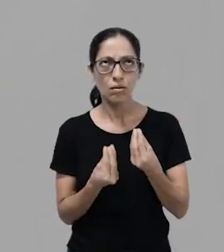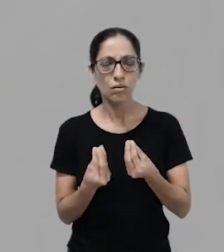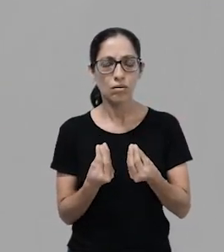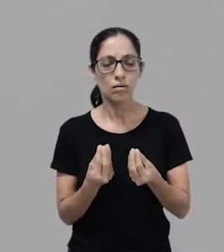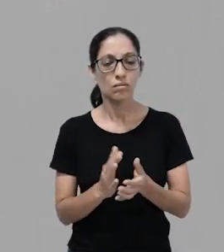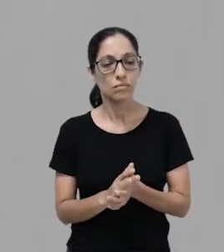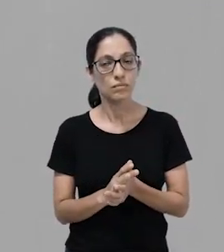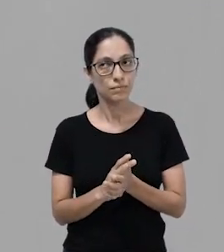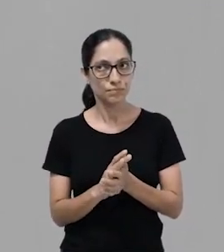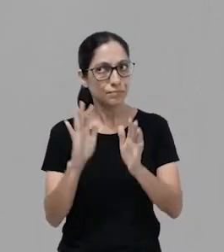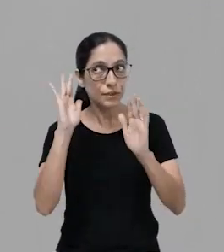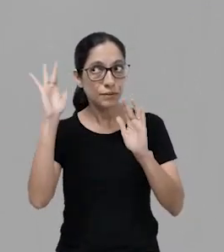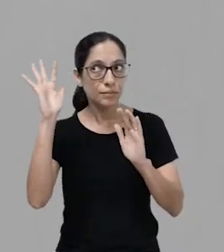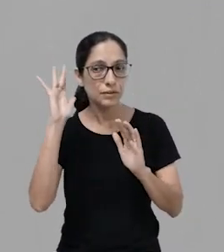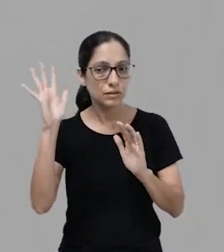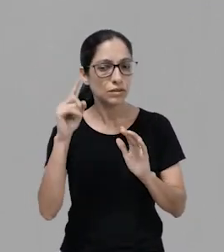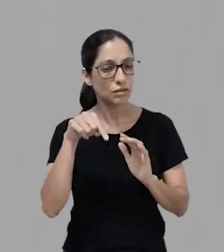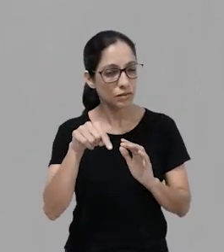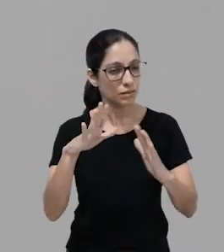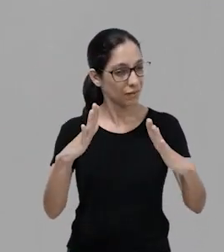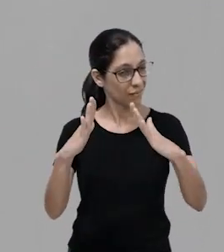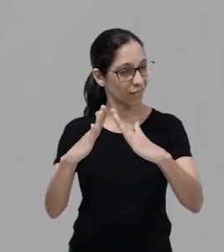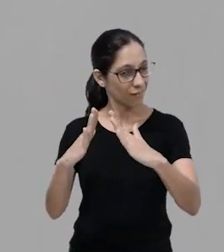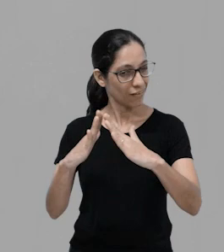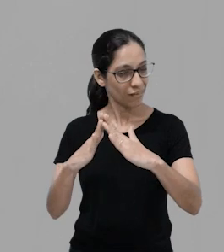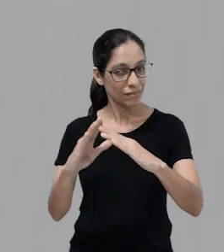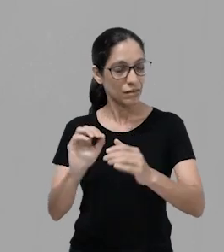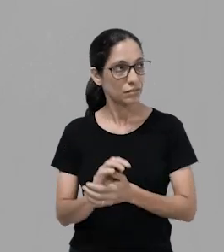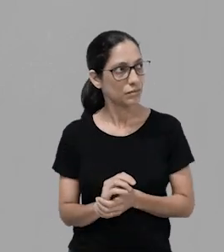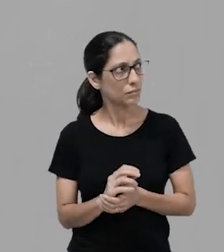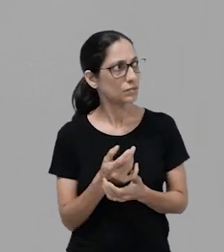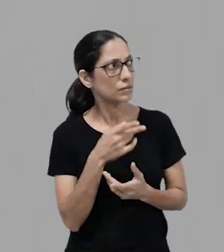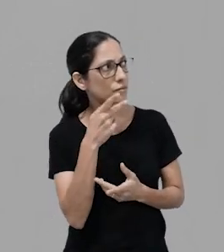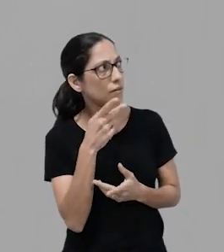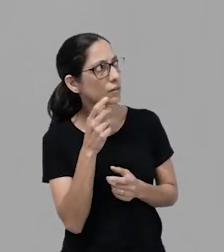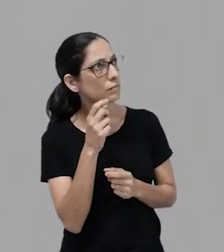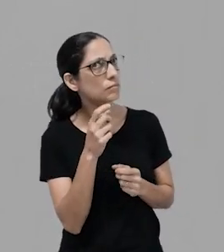professor? Então, imagina que você está na sua casa e, de repente, você diz